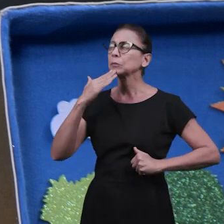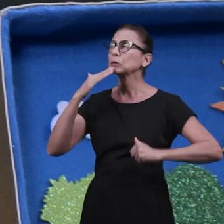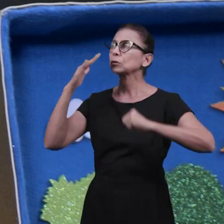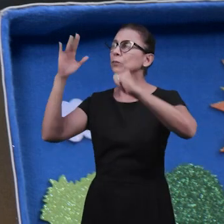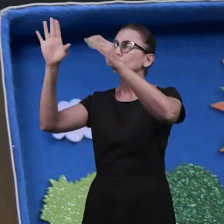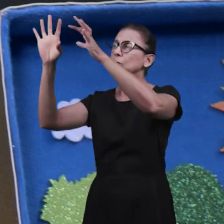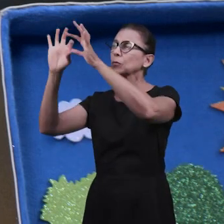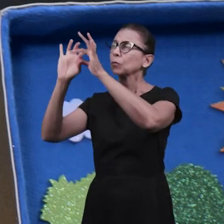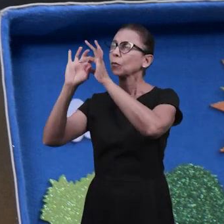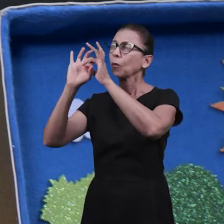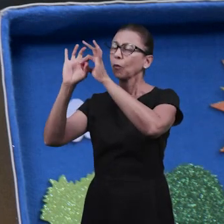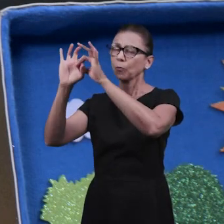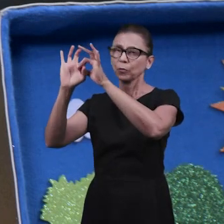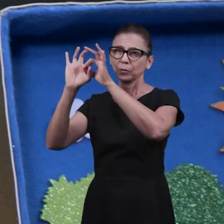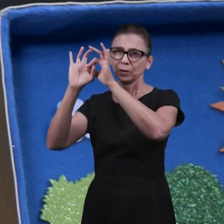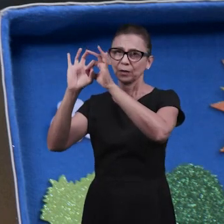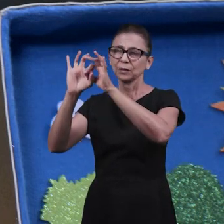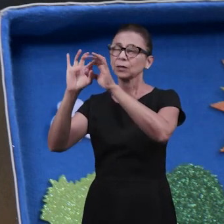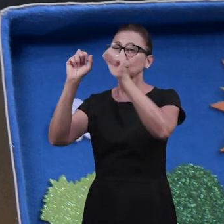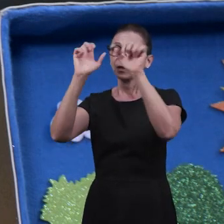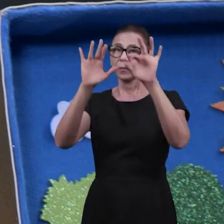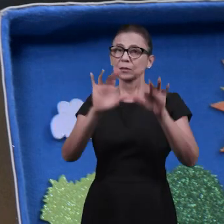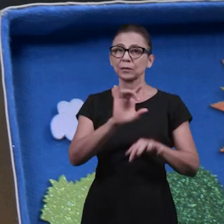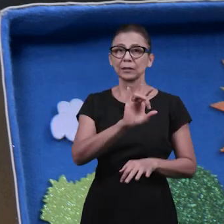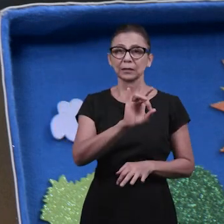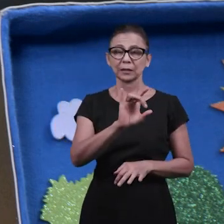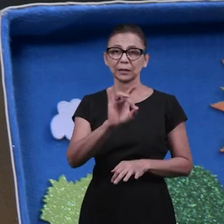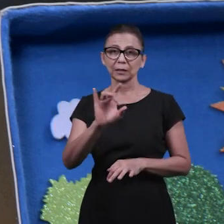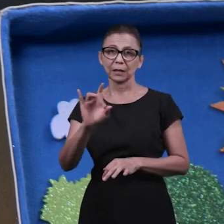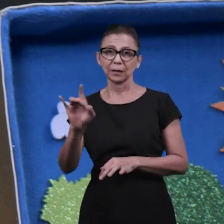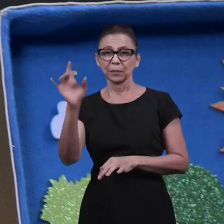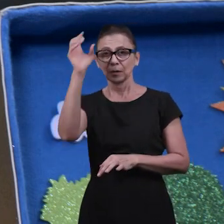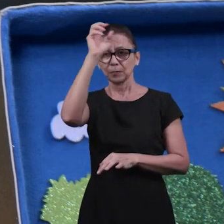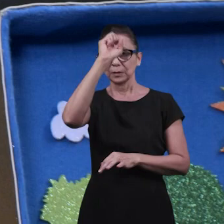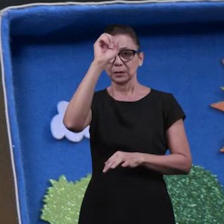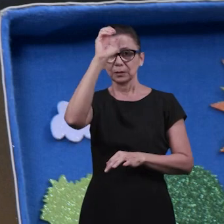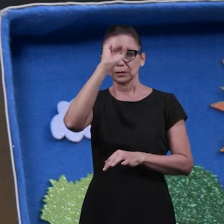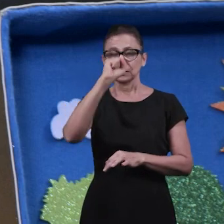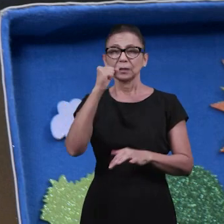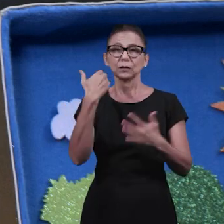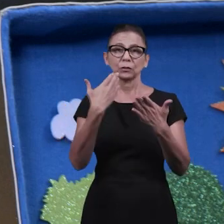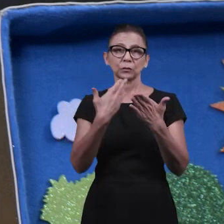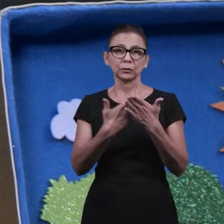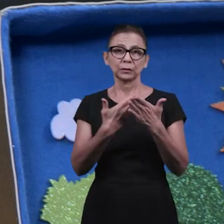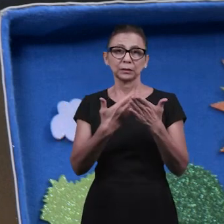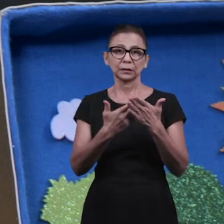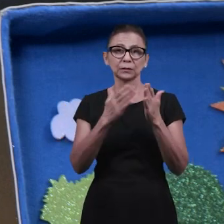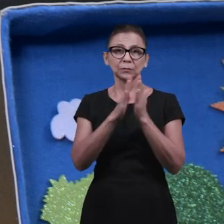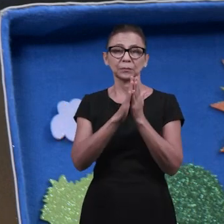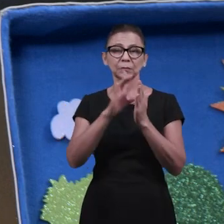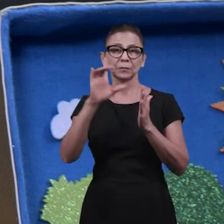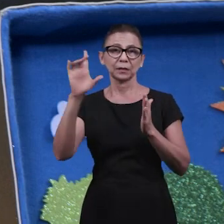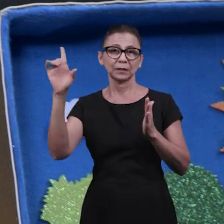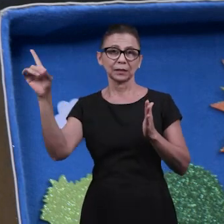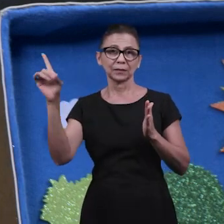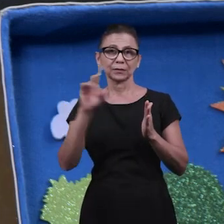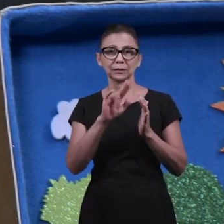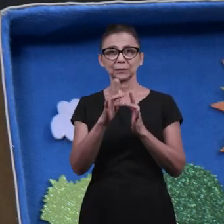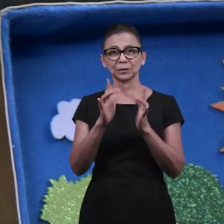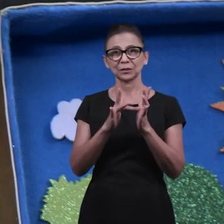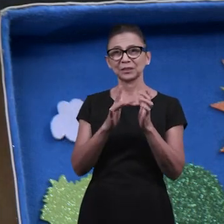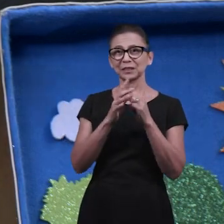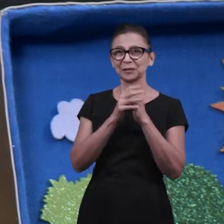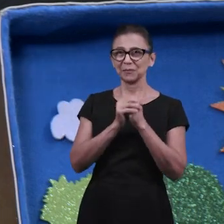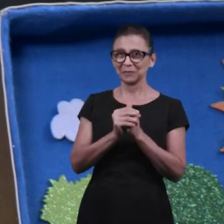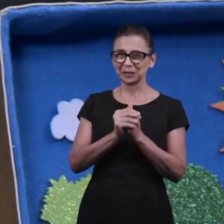e nos abençoe para aprendermos a Tua palavra. Em nome de Jesus, amém. Agora, crianças, vamos